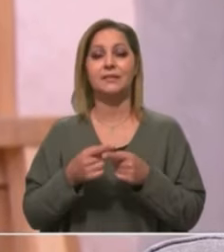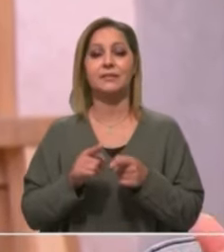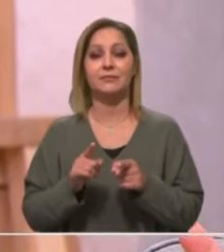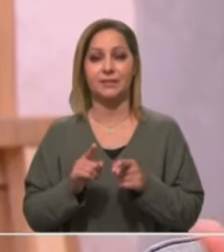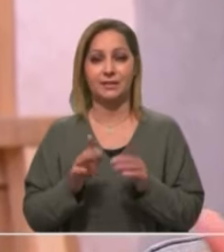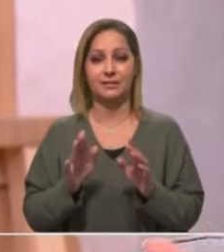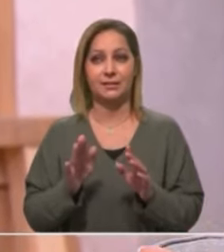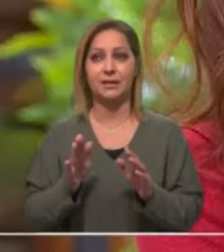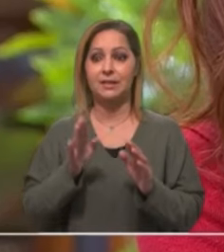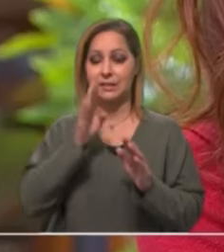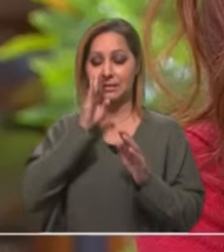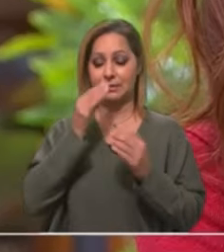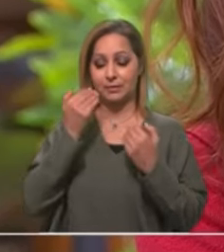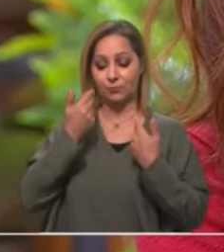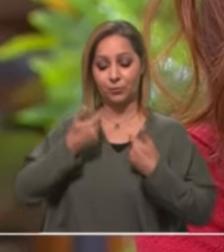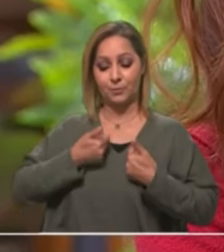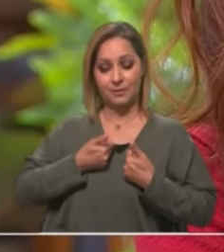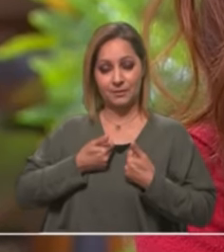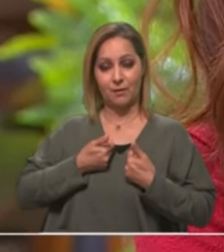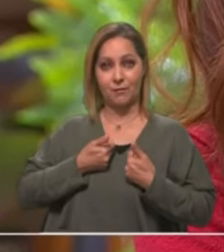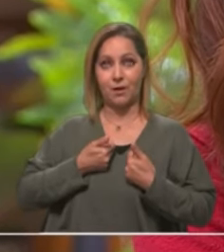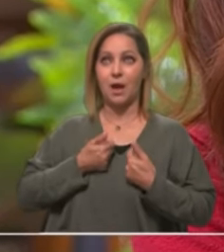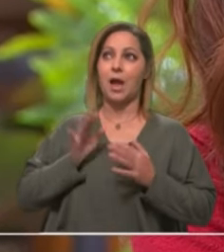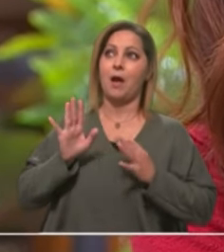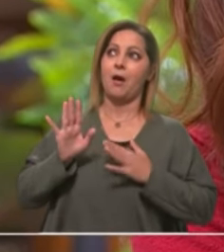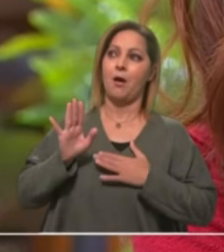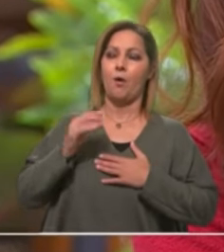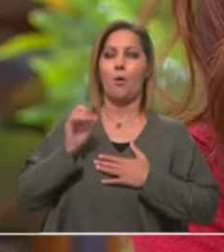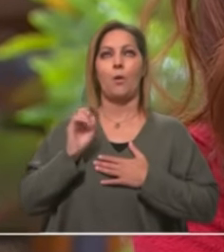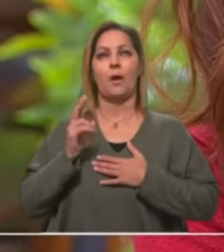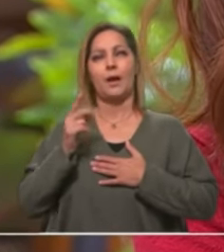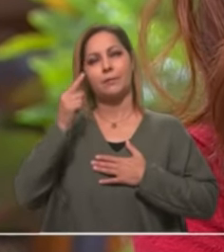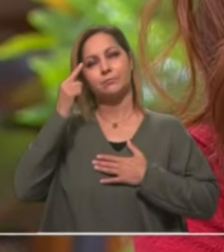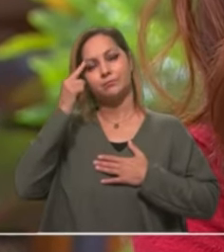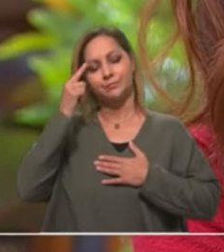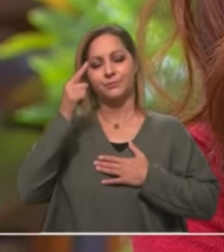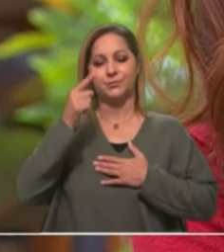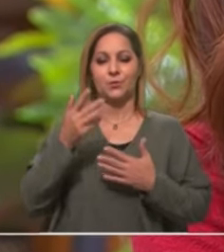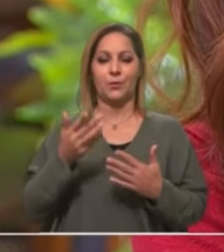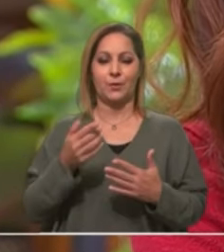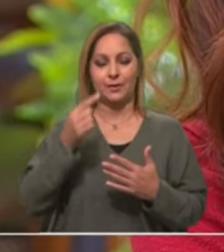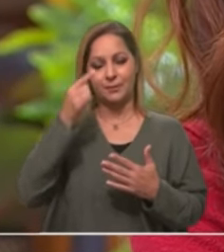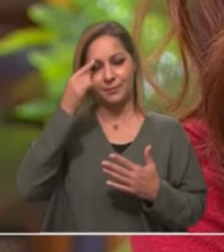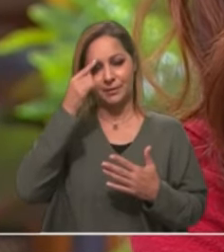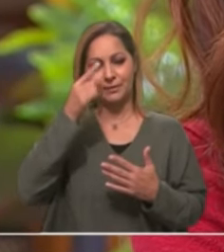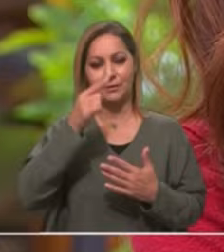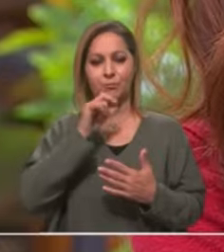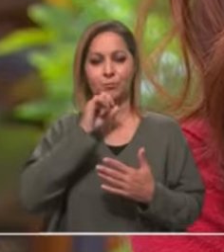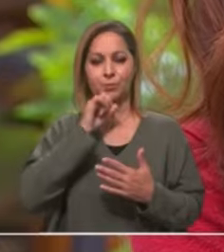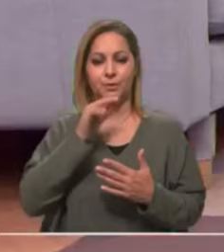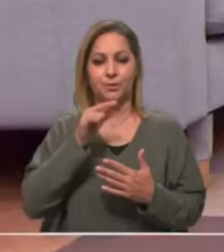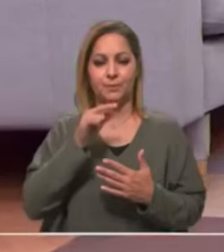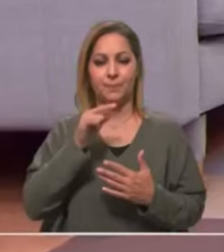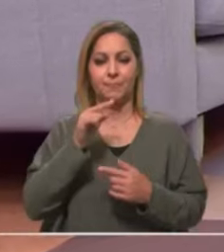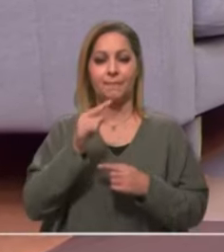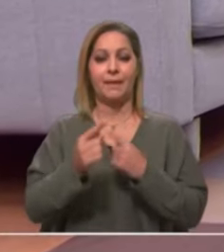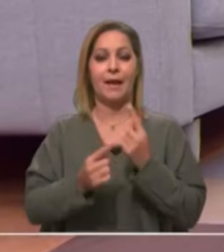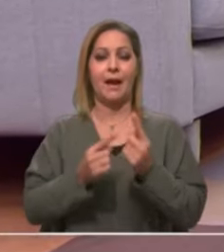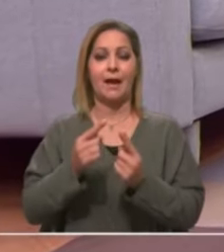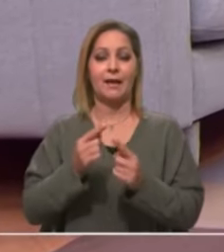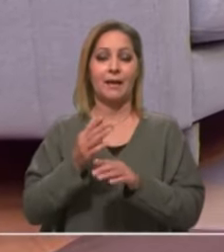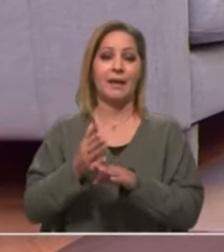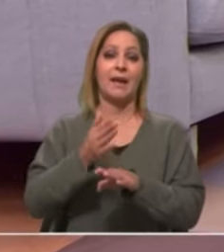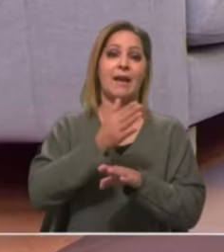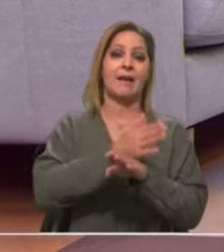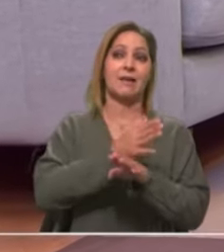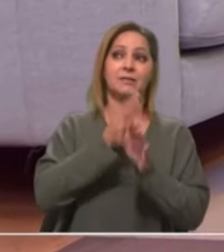calhar, Sim. quando te aconteceu, quem te dera, não é? Pensas agora, quem te dera que tivesse existido uma Ana Patrícia a falar Que sobre tivesse isto tão falado sobre isso,